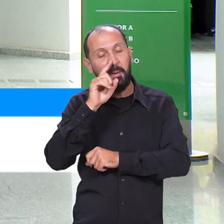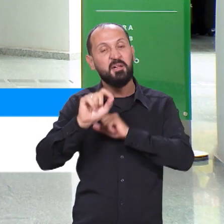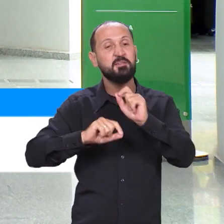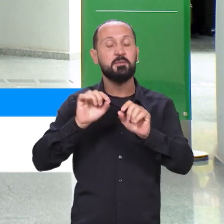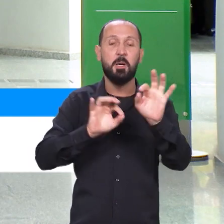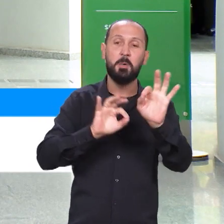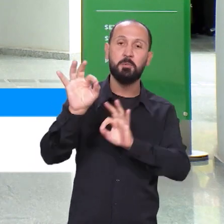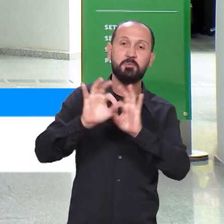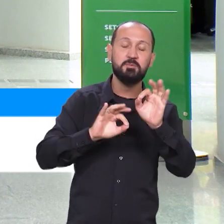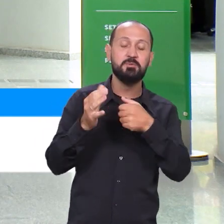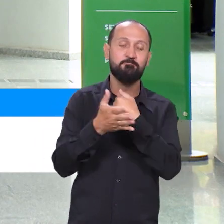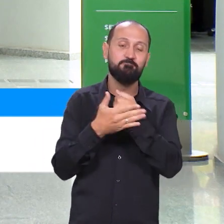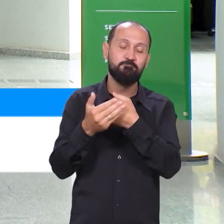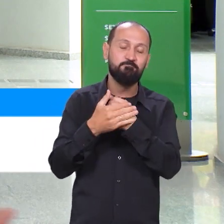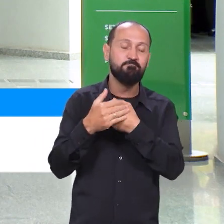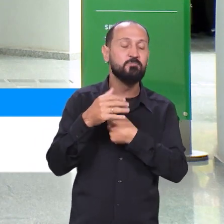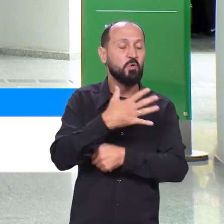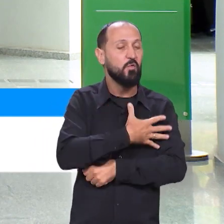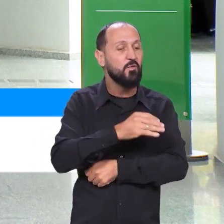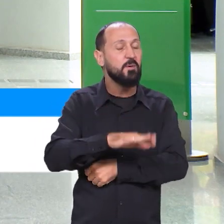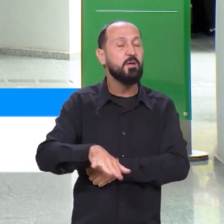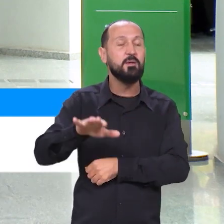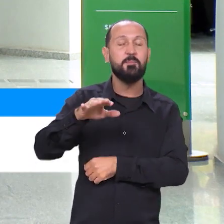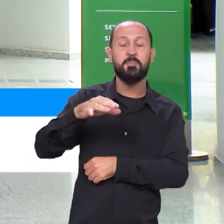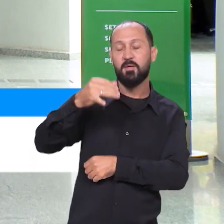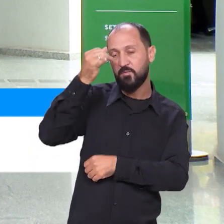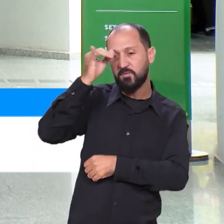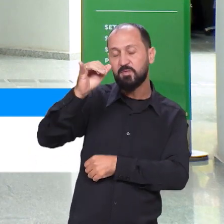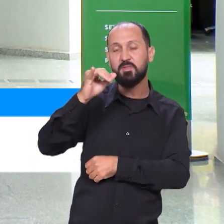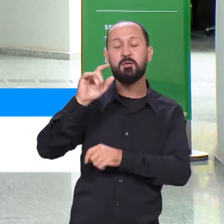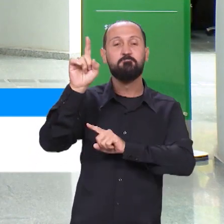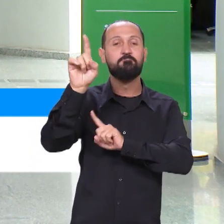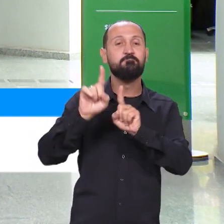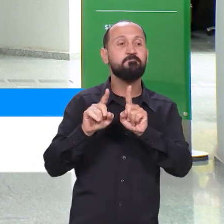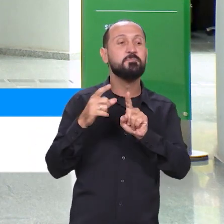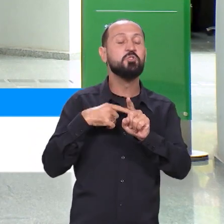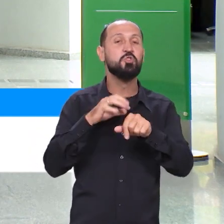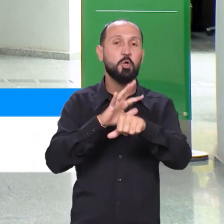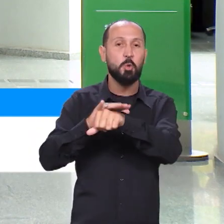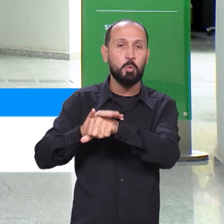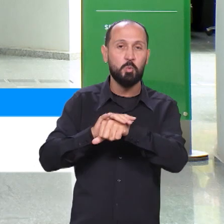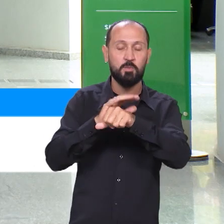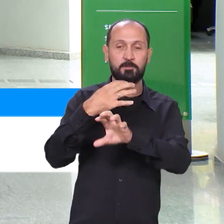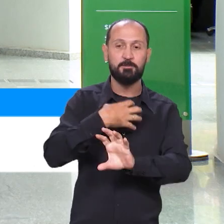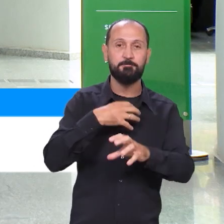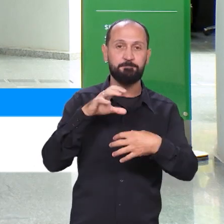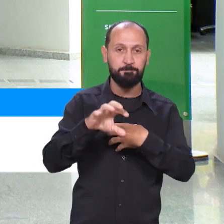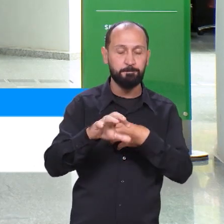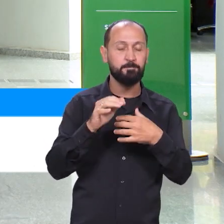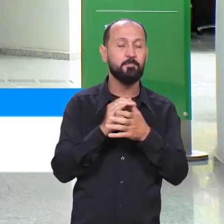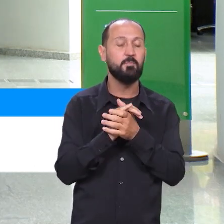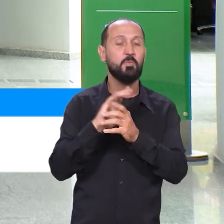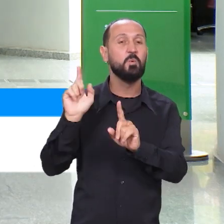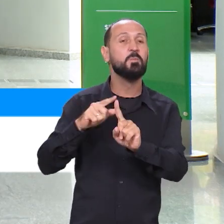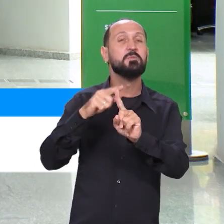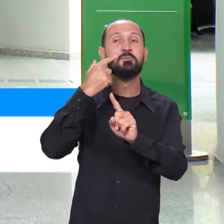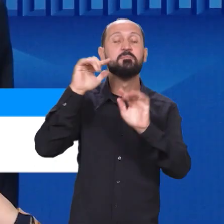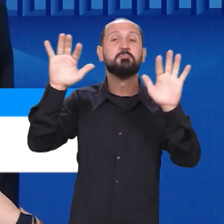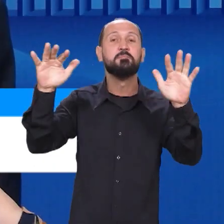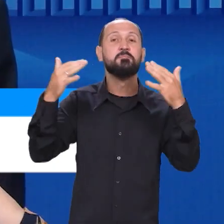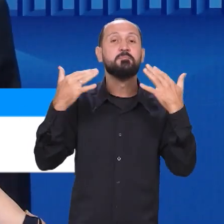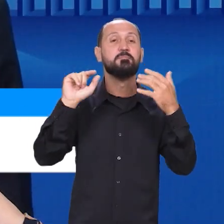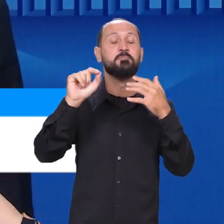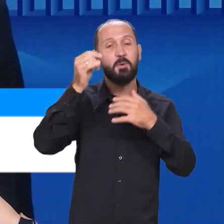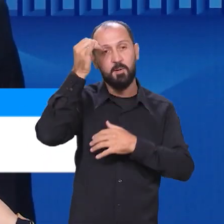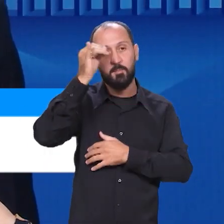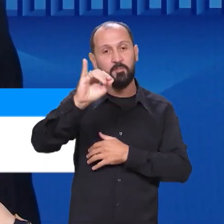conscientizar os pais na criação afetiva dos filhos, para evitar e reduzir a incidência de doenças emocionais. O